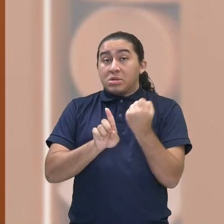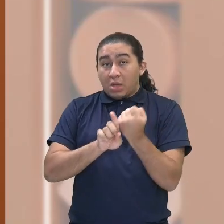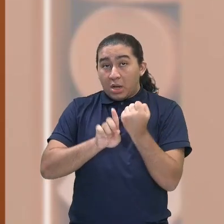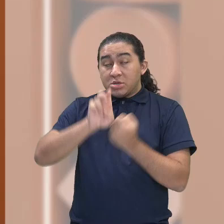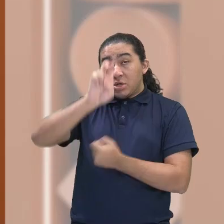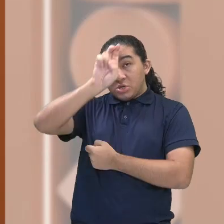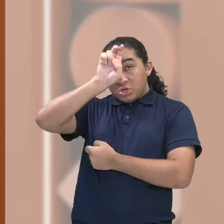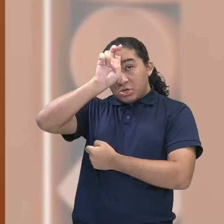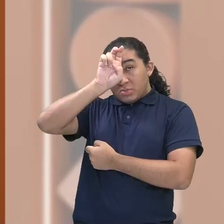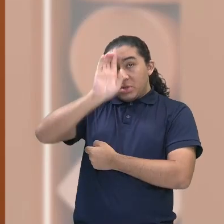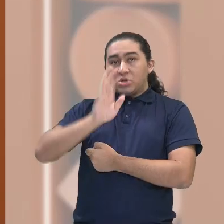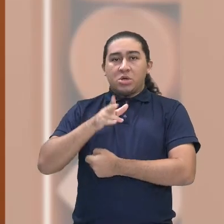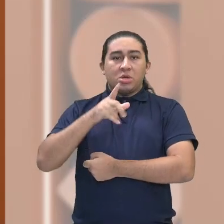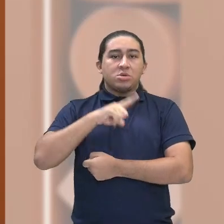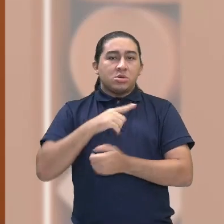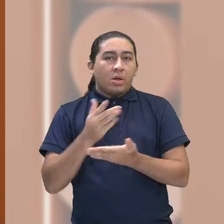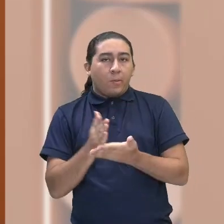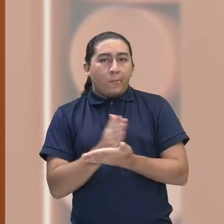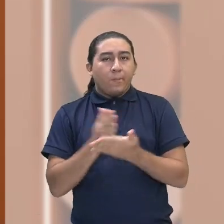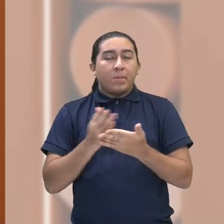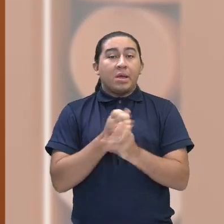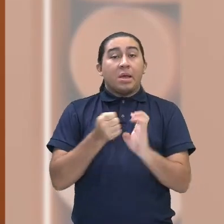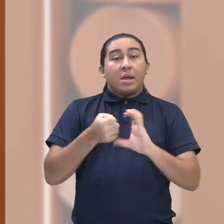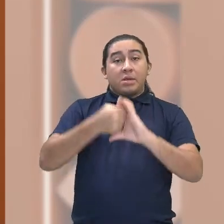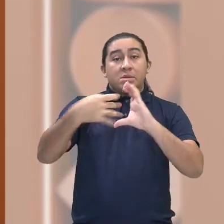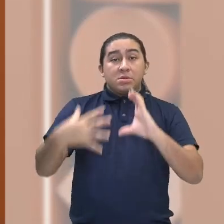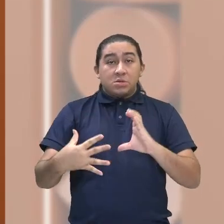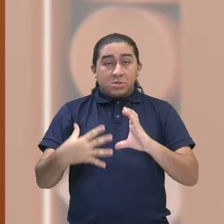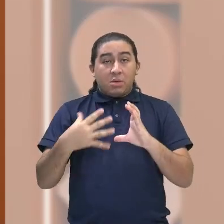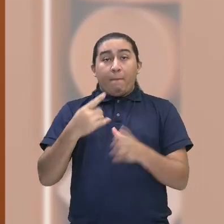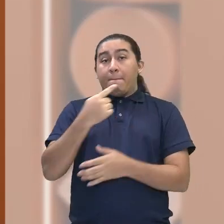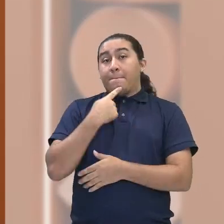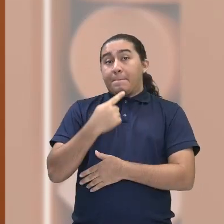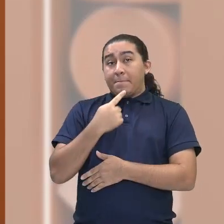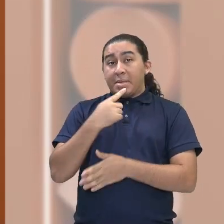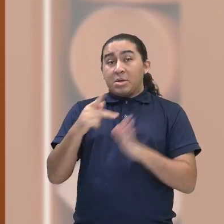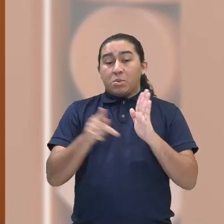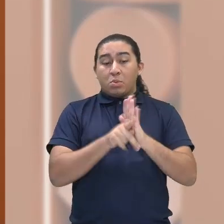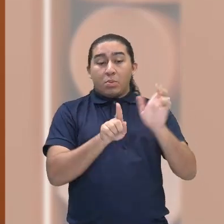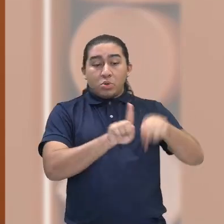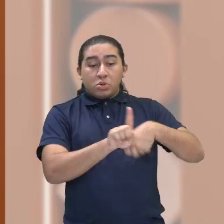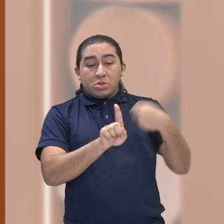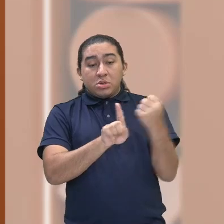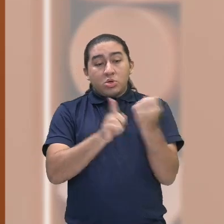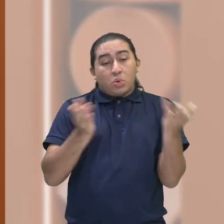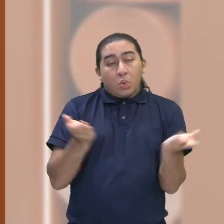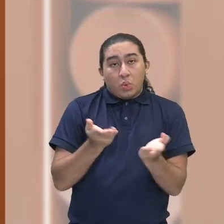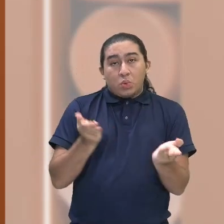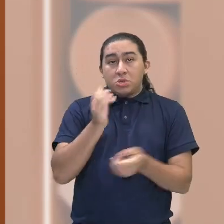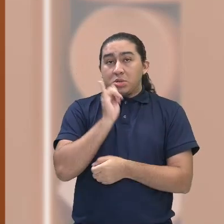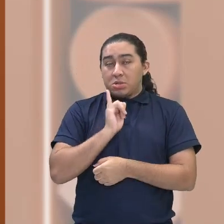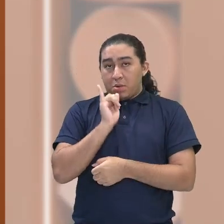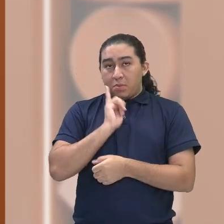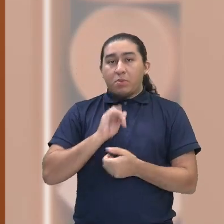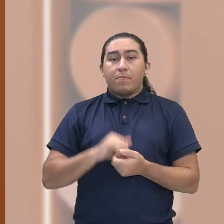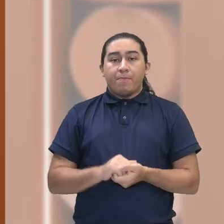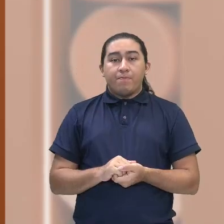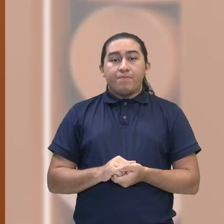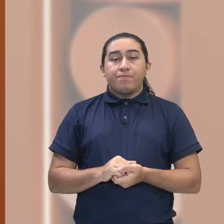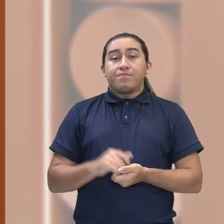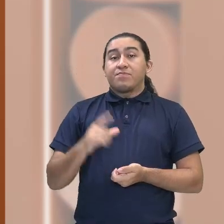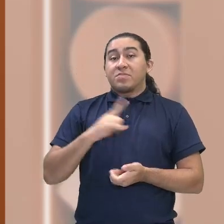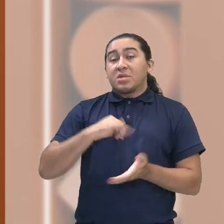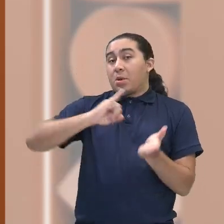já apresentava algumas características próximas das sociedades atuais, como, por exemplo, a cobrança